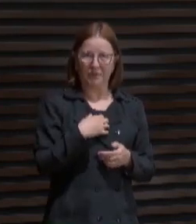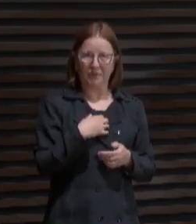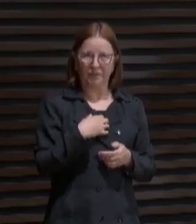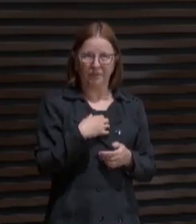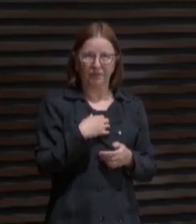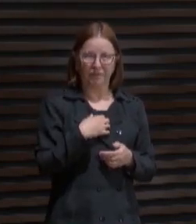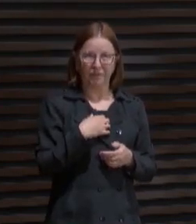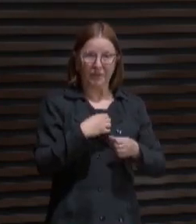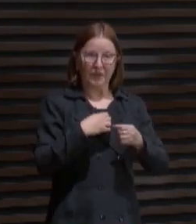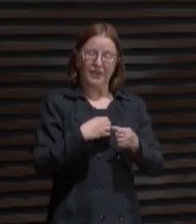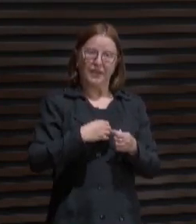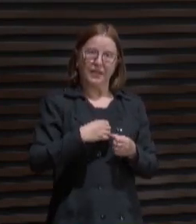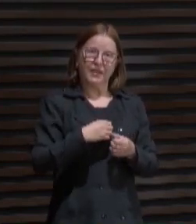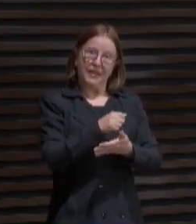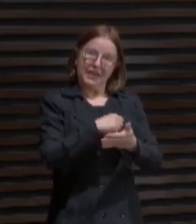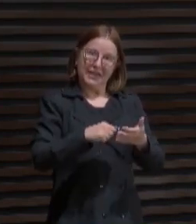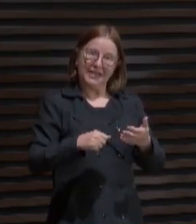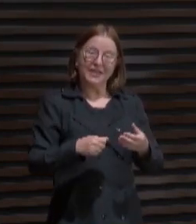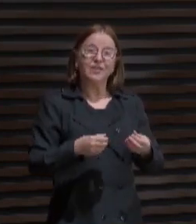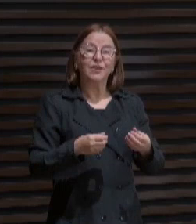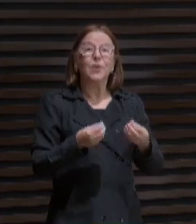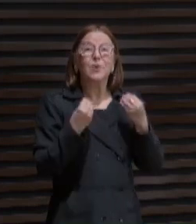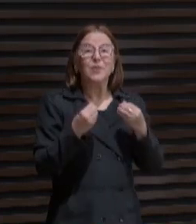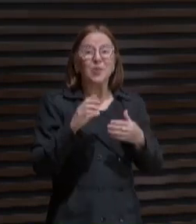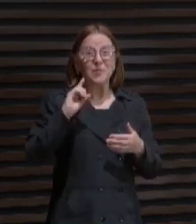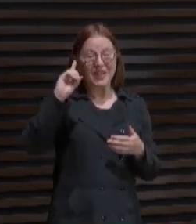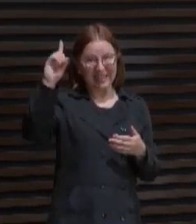permite nós, através da culpa,